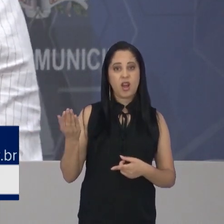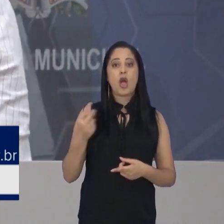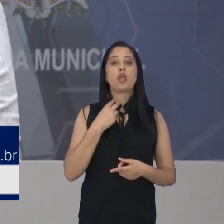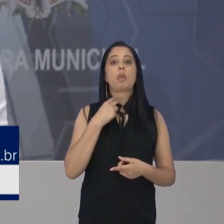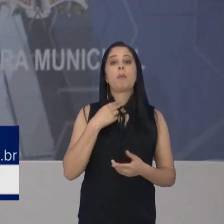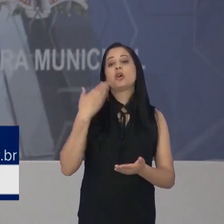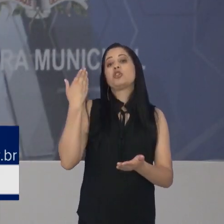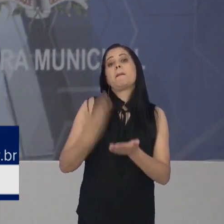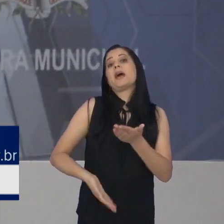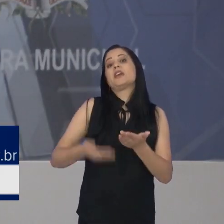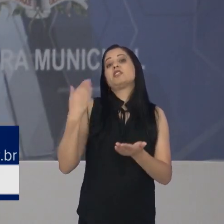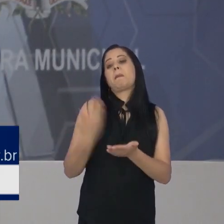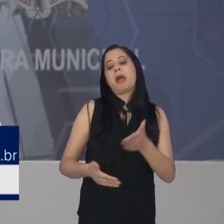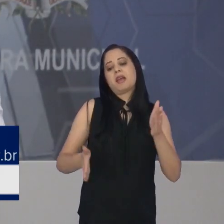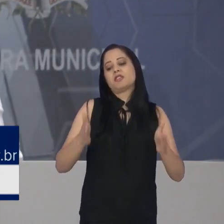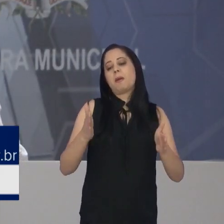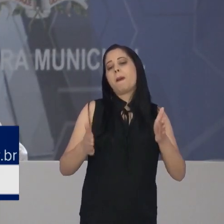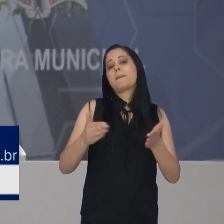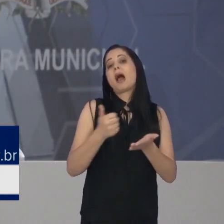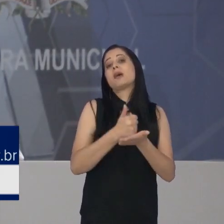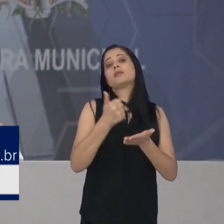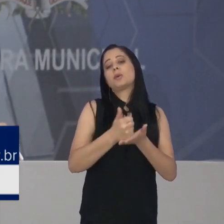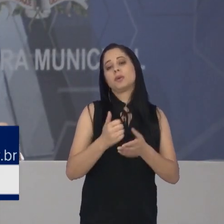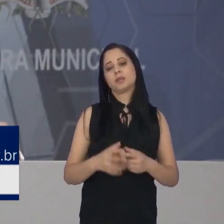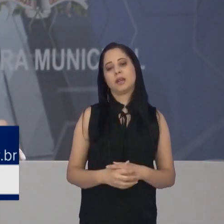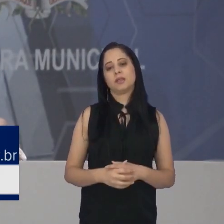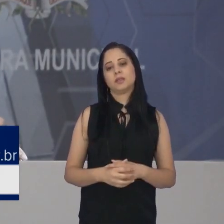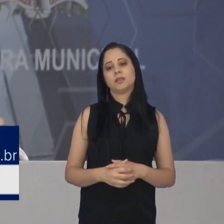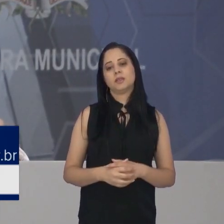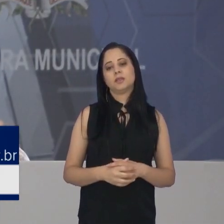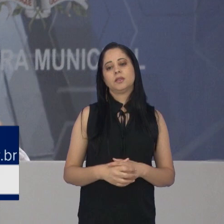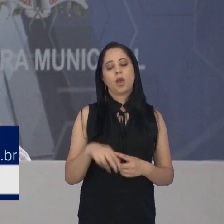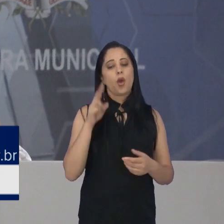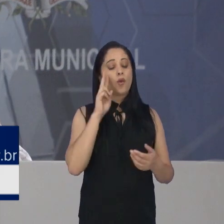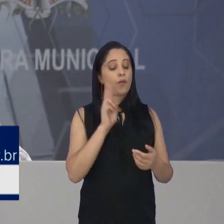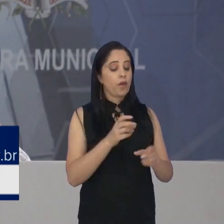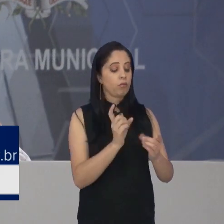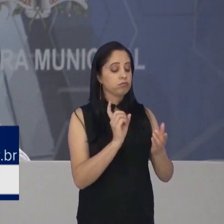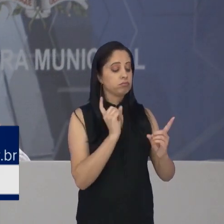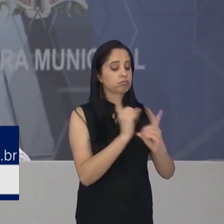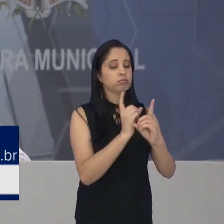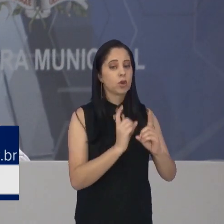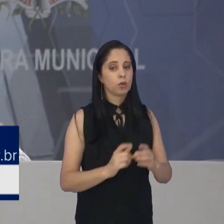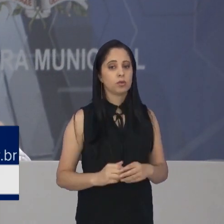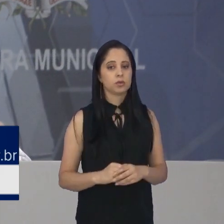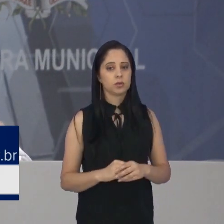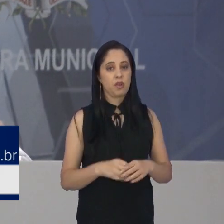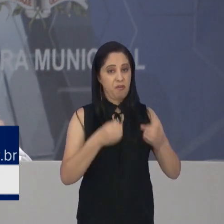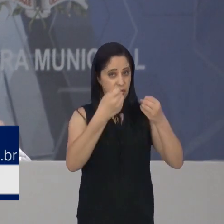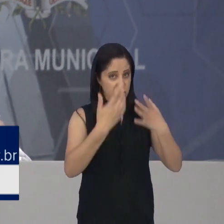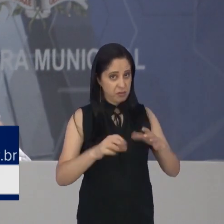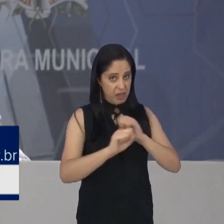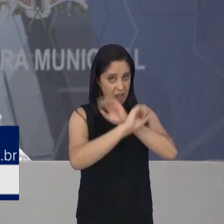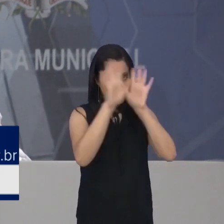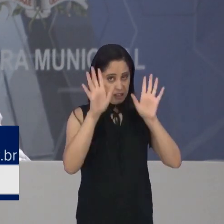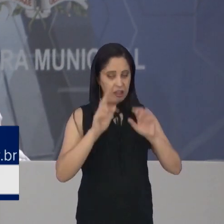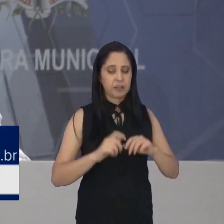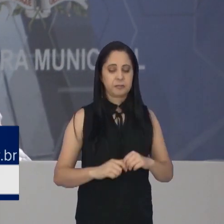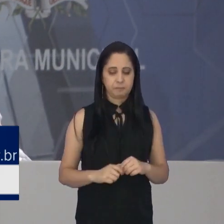prazo do término do contrato. Deixa eu ver se eu me encontro aqui, para ser bem claro, bem